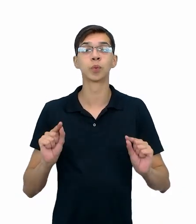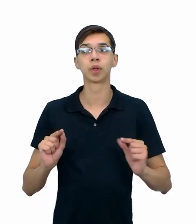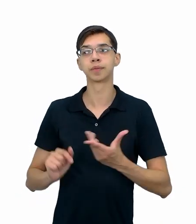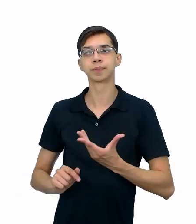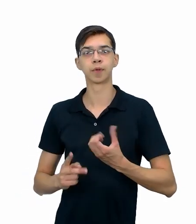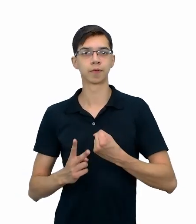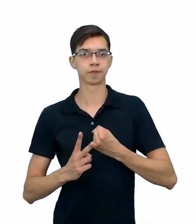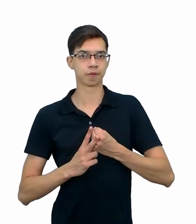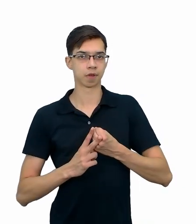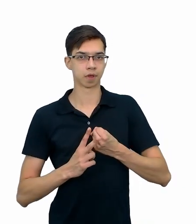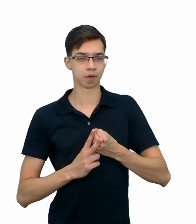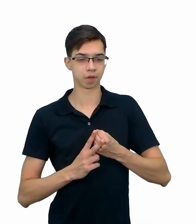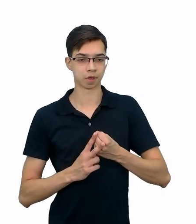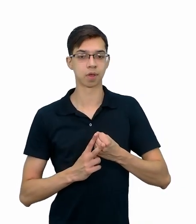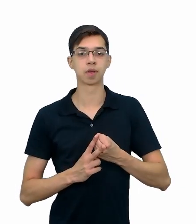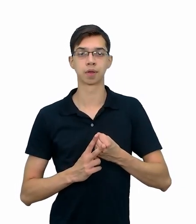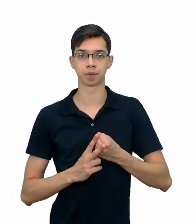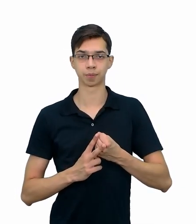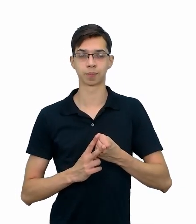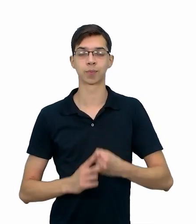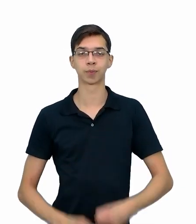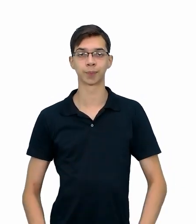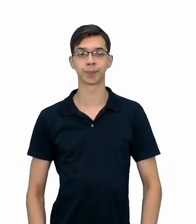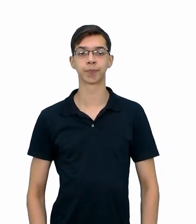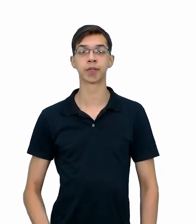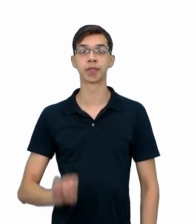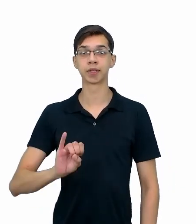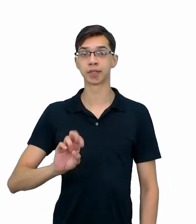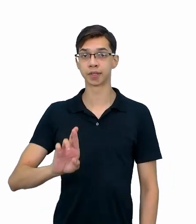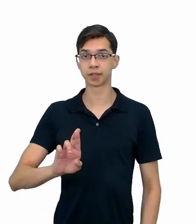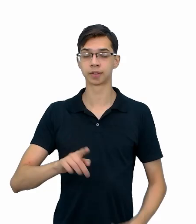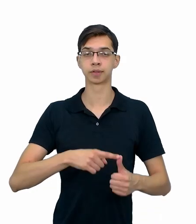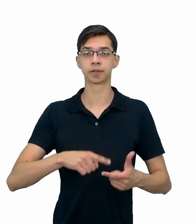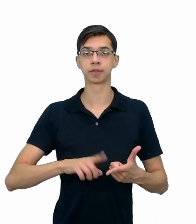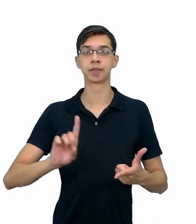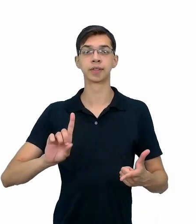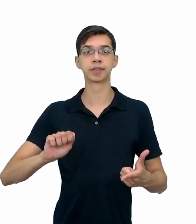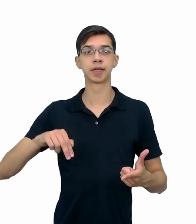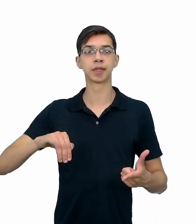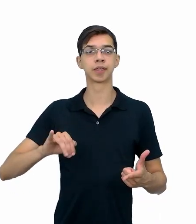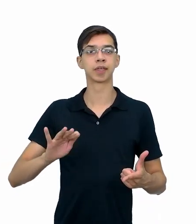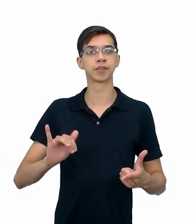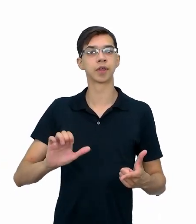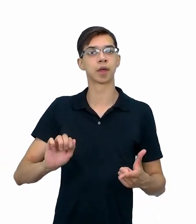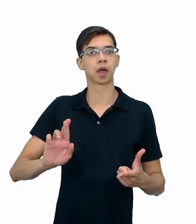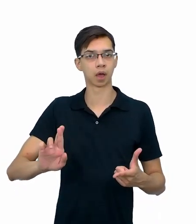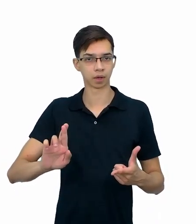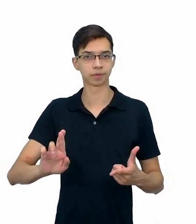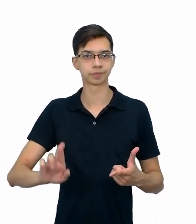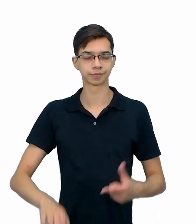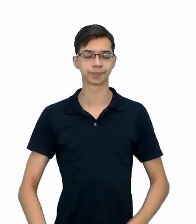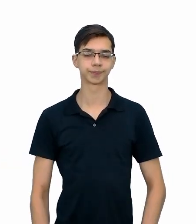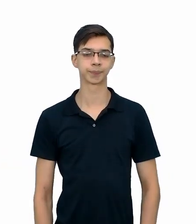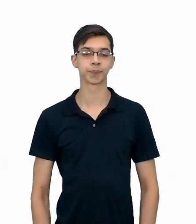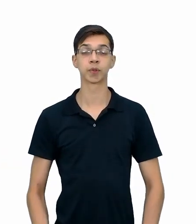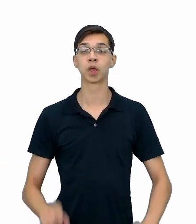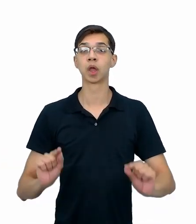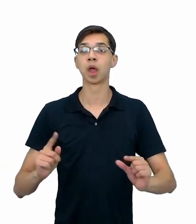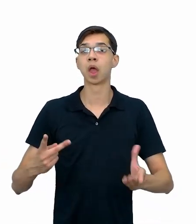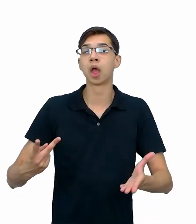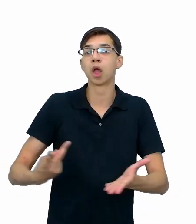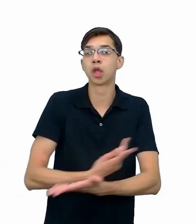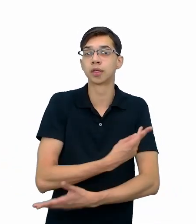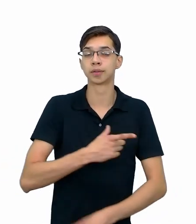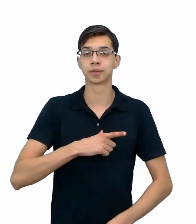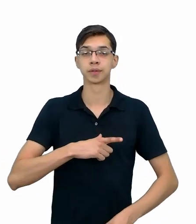no verbo ir e danificar, que está aí, o impacto foi tão forte que danificou. Então, a